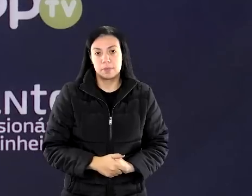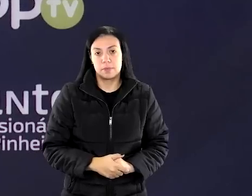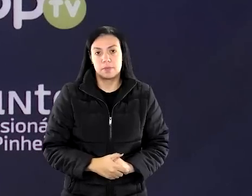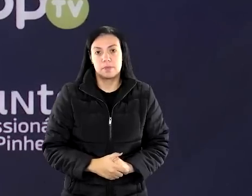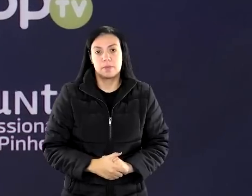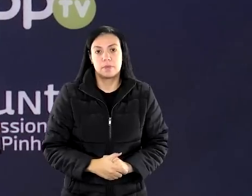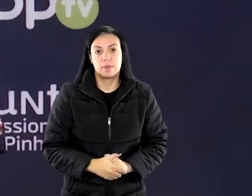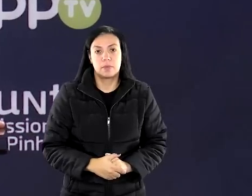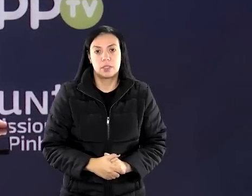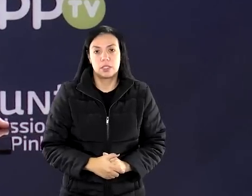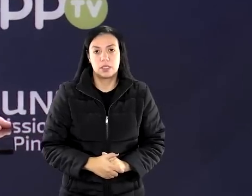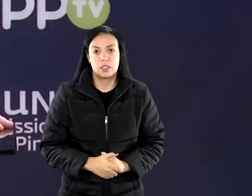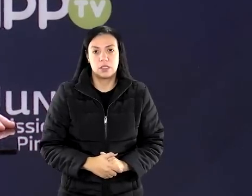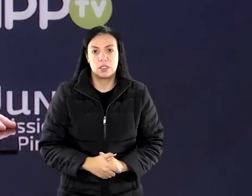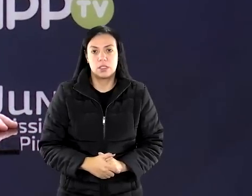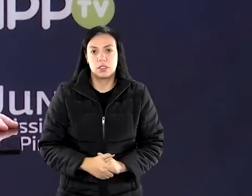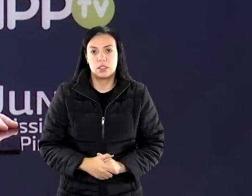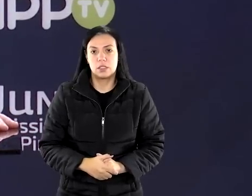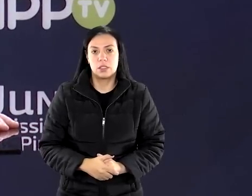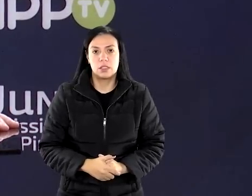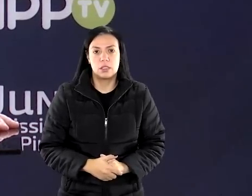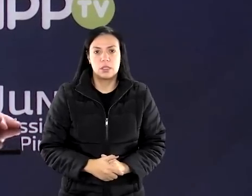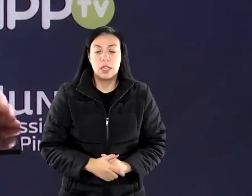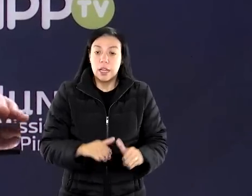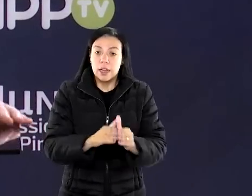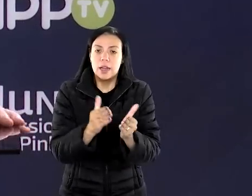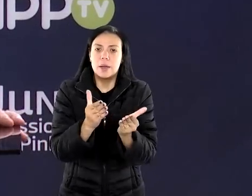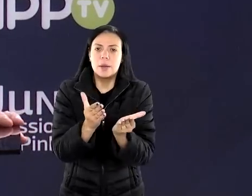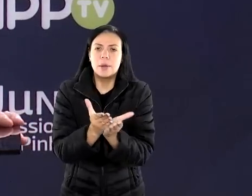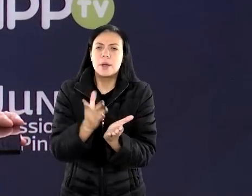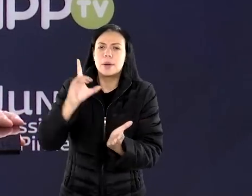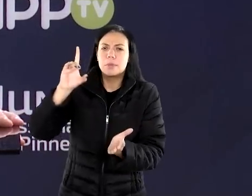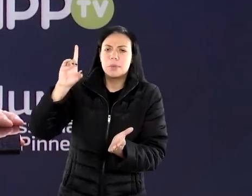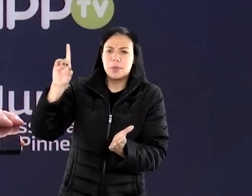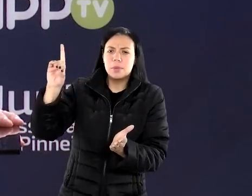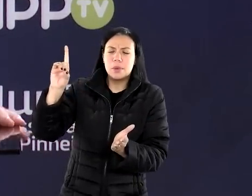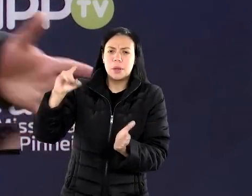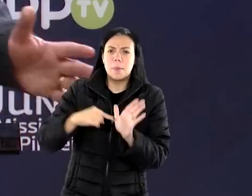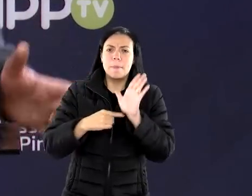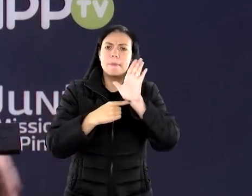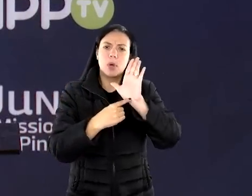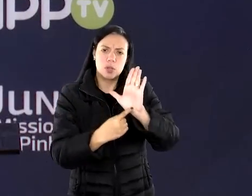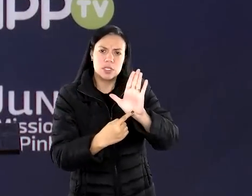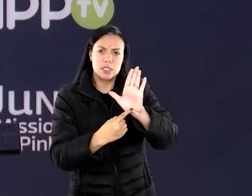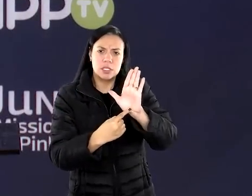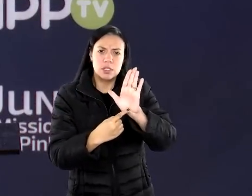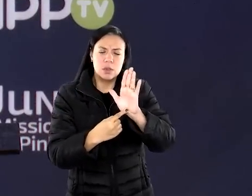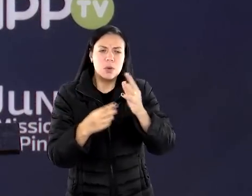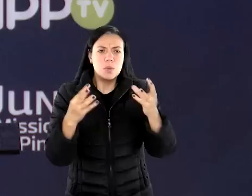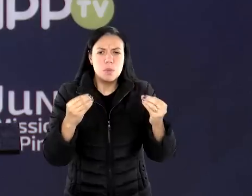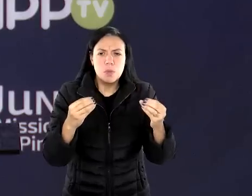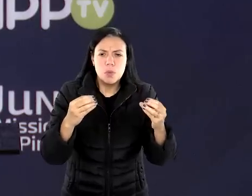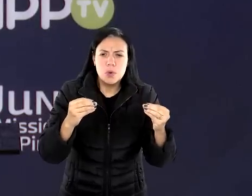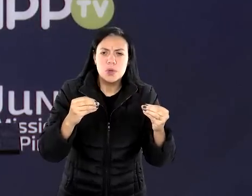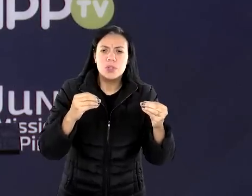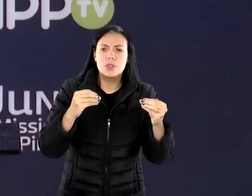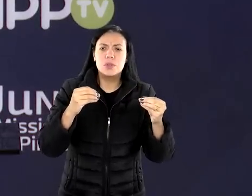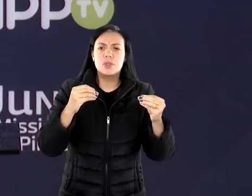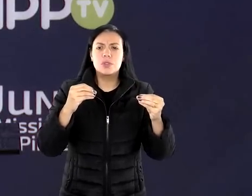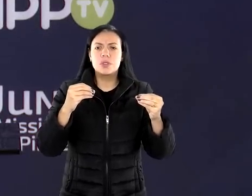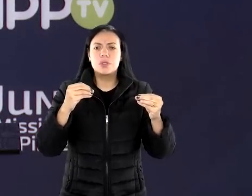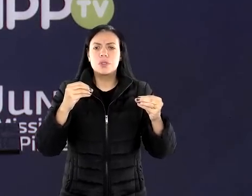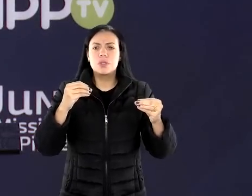para descrever, para nomear um crente. Um deles é